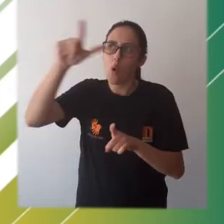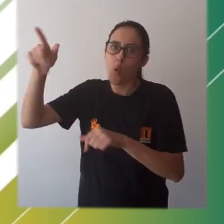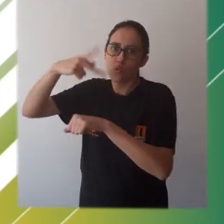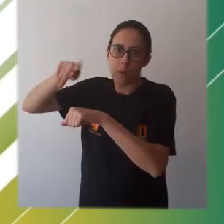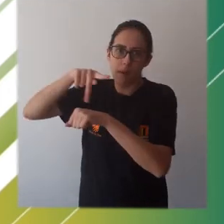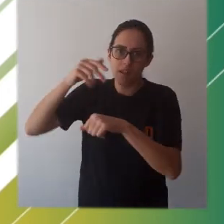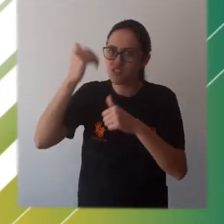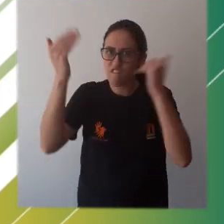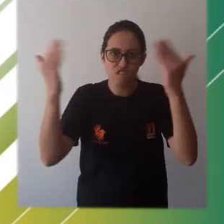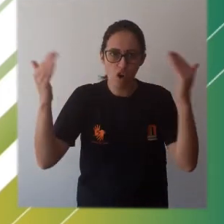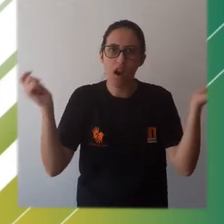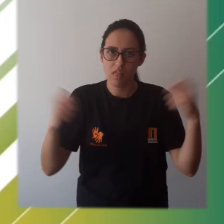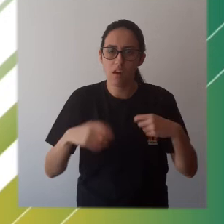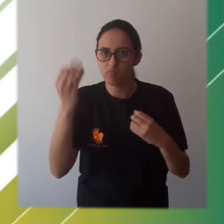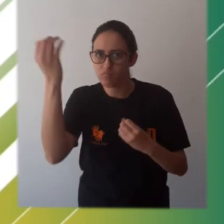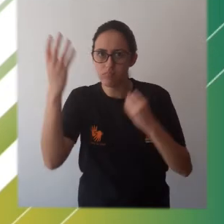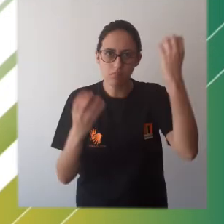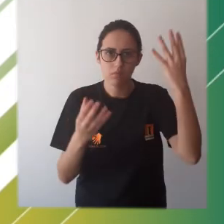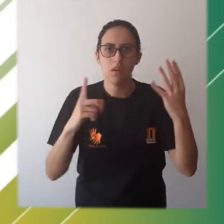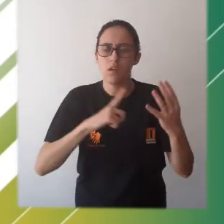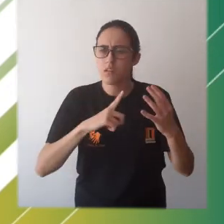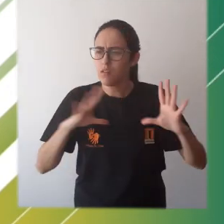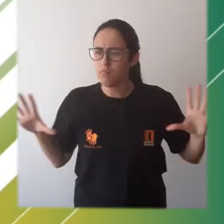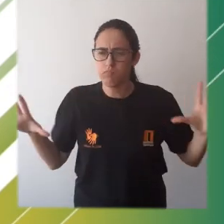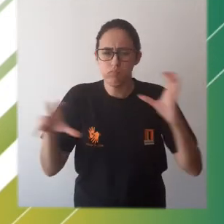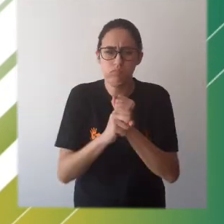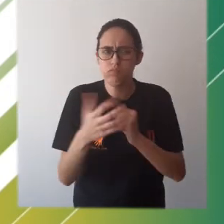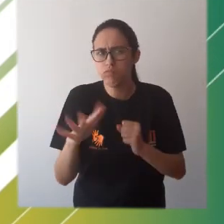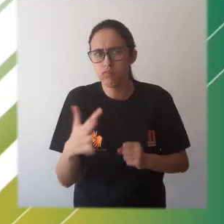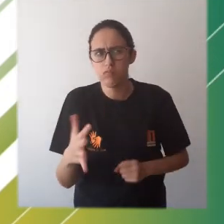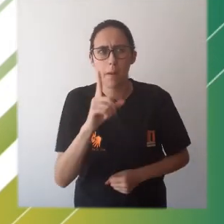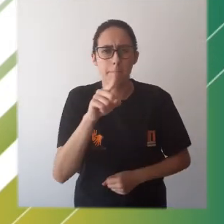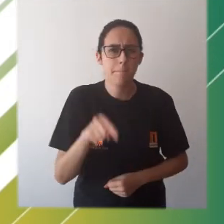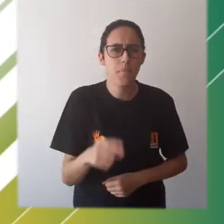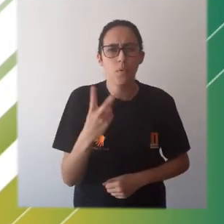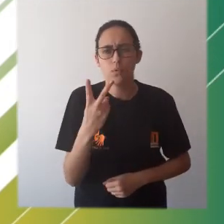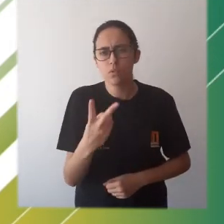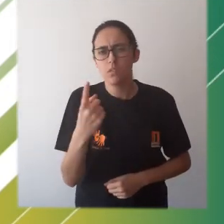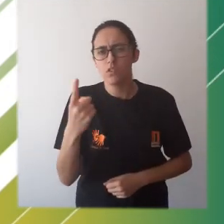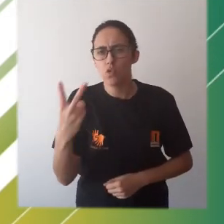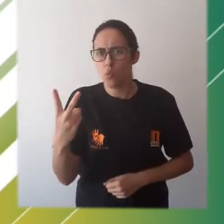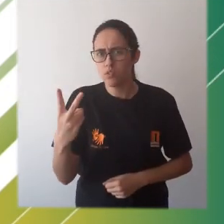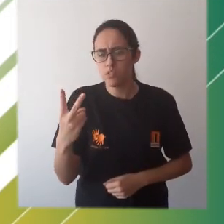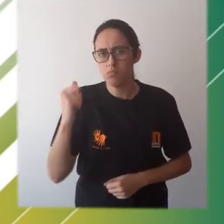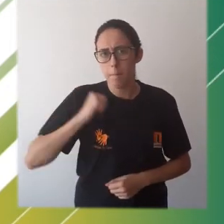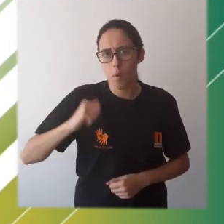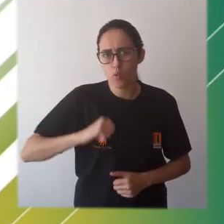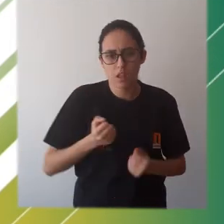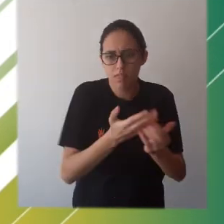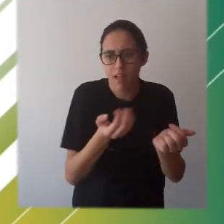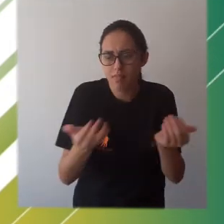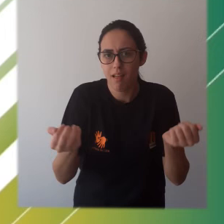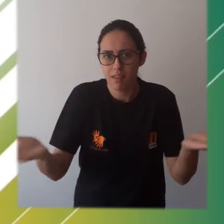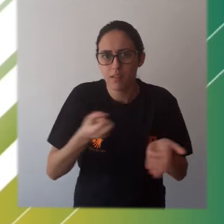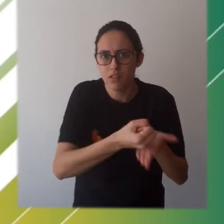internacionais. Esse volume todo dá um número total de 1.212 bolsas, né, com esse